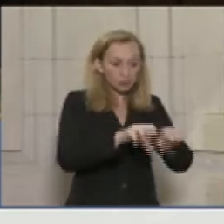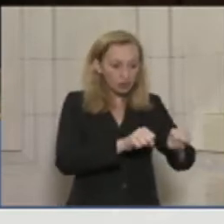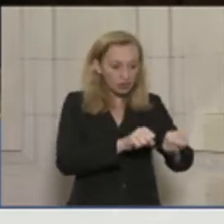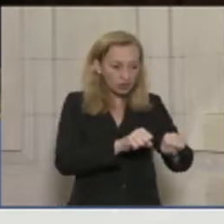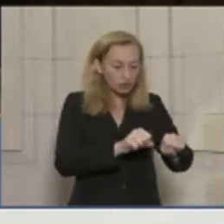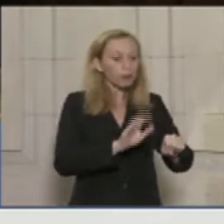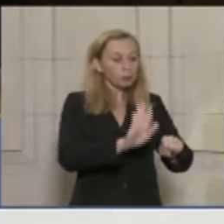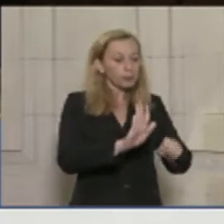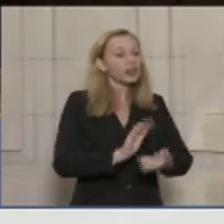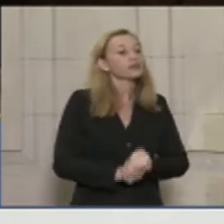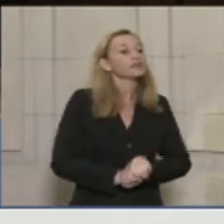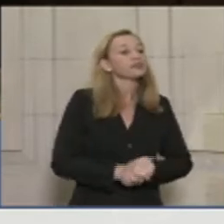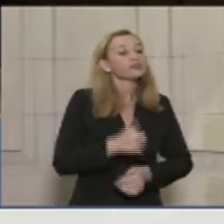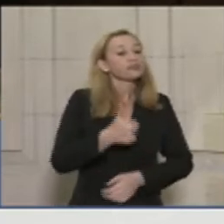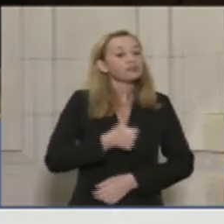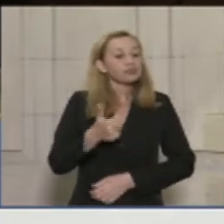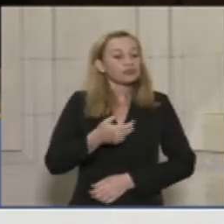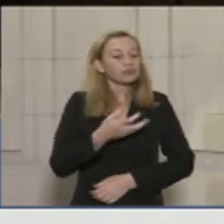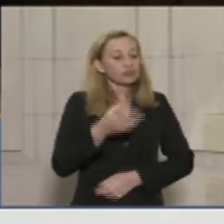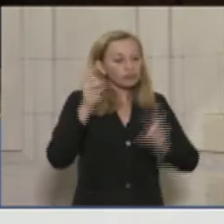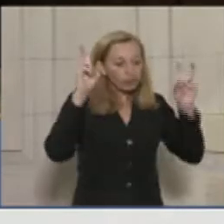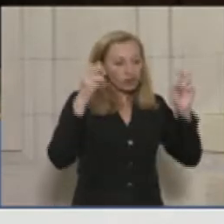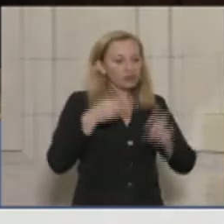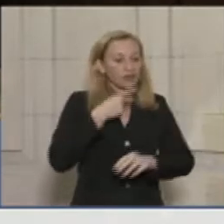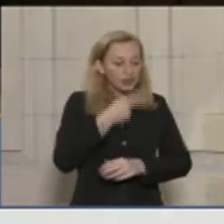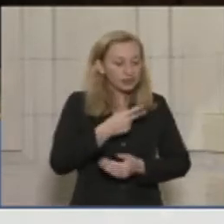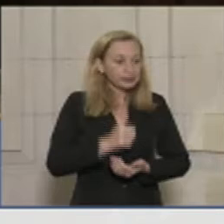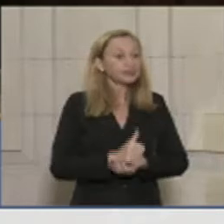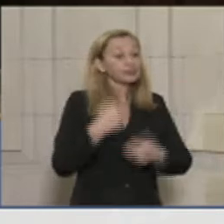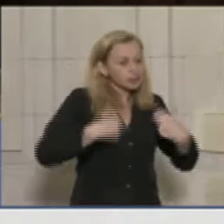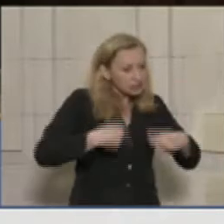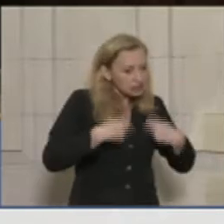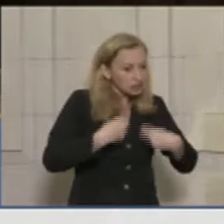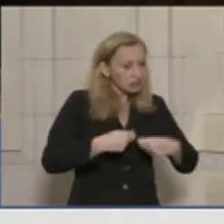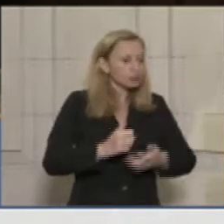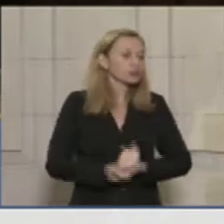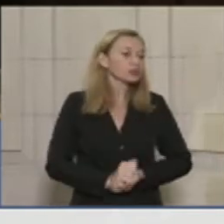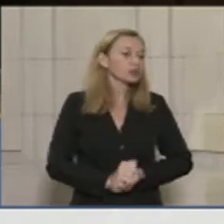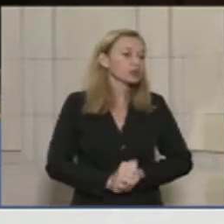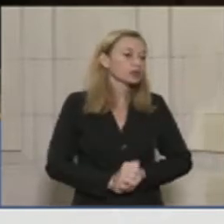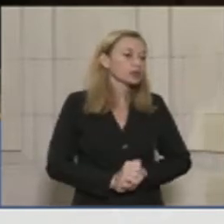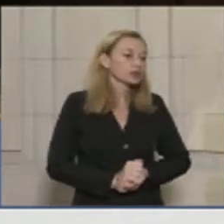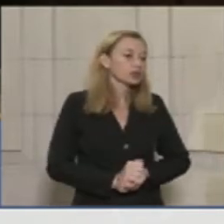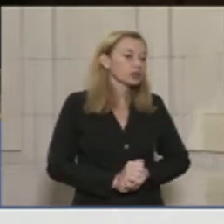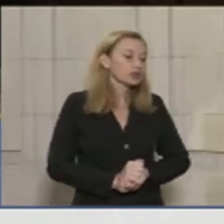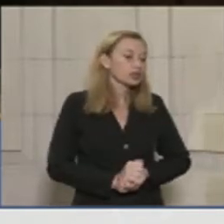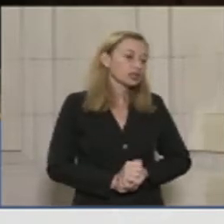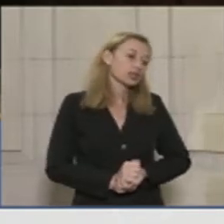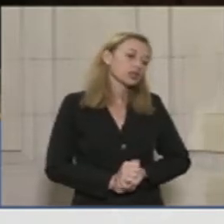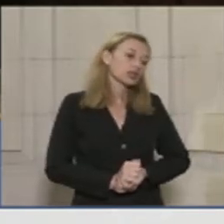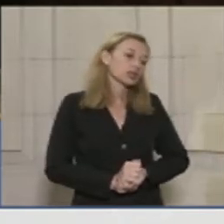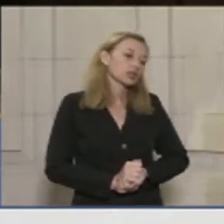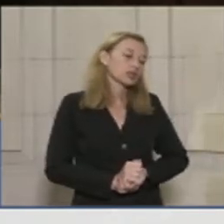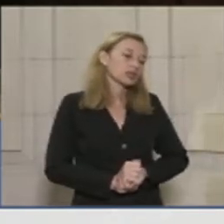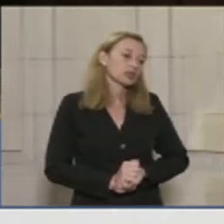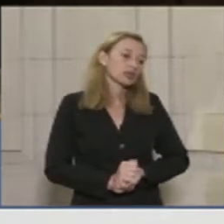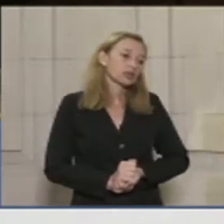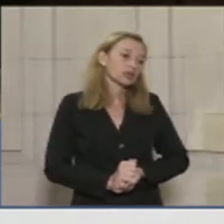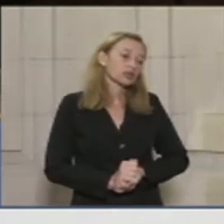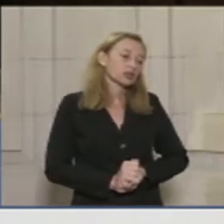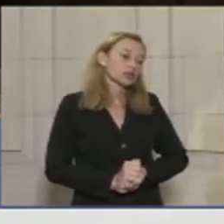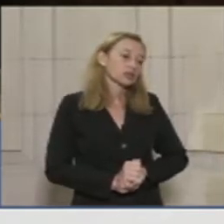o primeiro tema que quero trazer é esse. Nós precisamos tirar da invisibilidade,